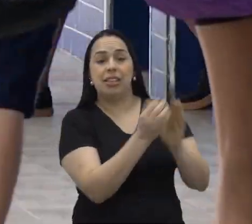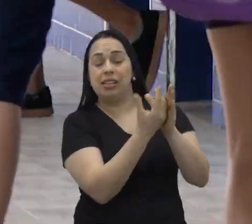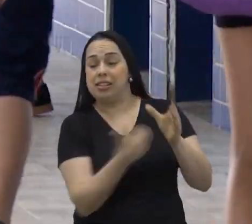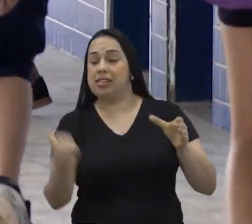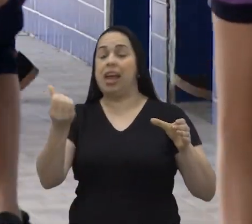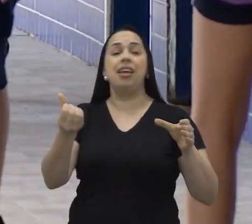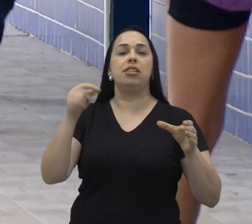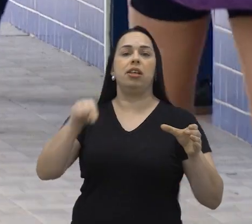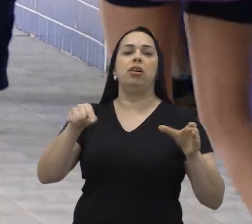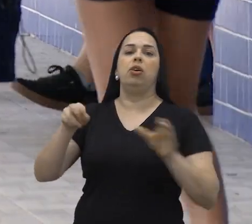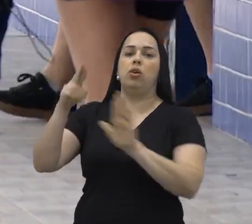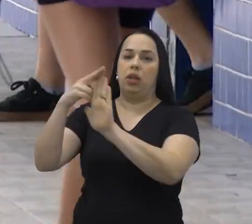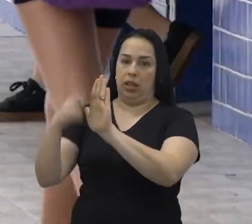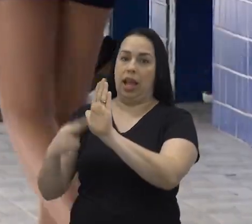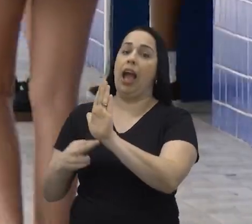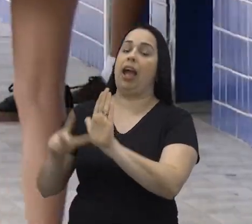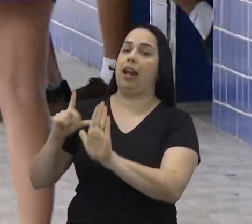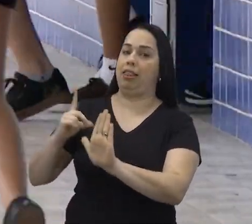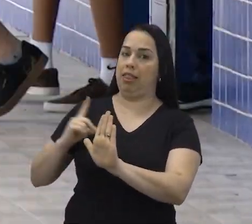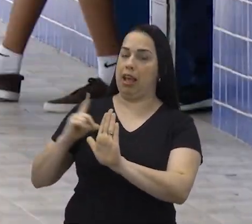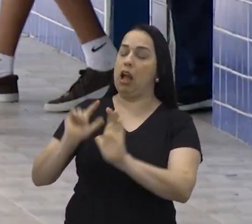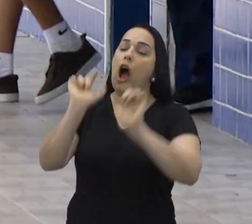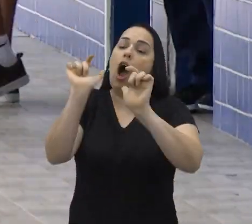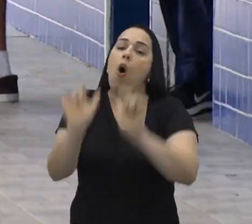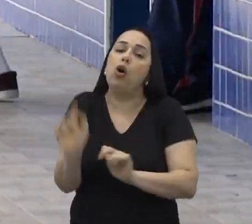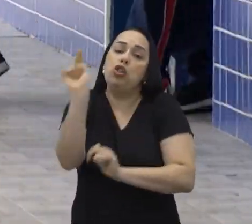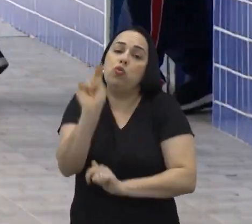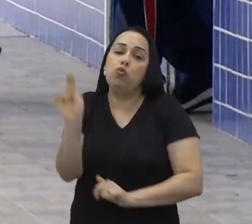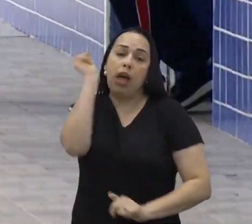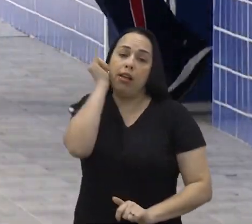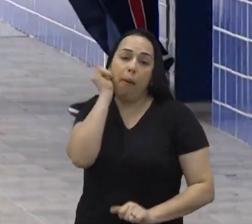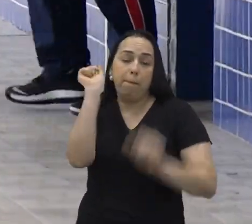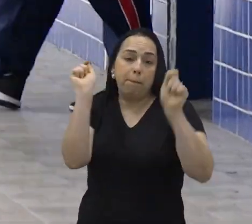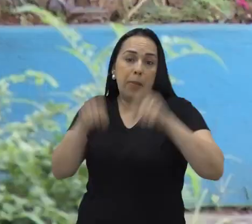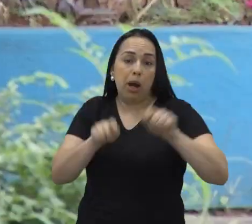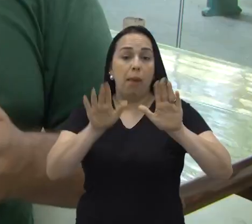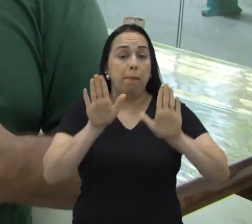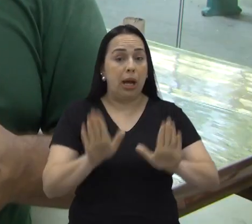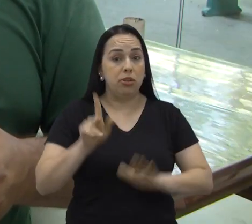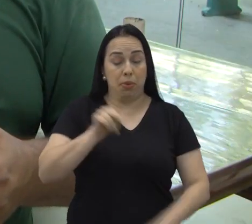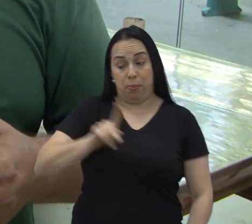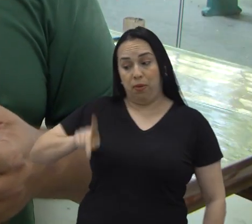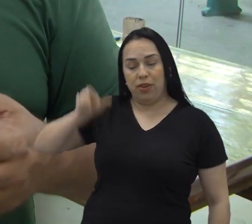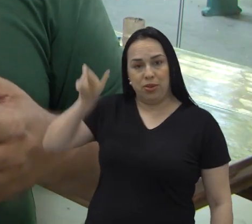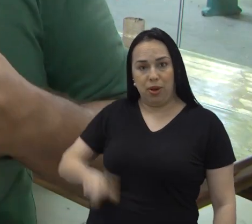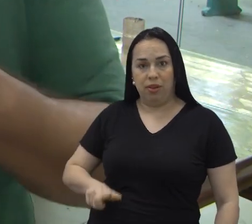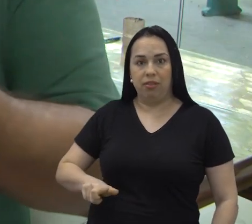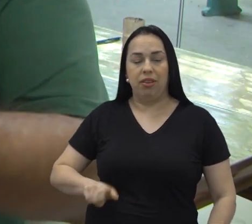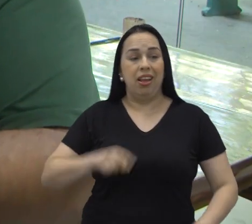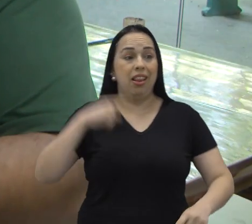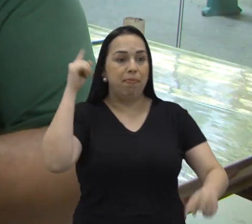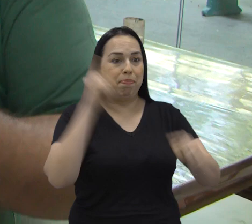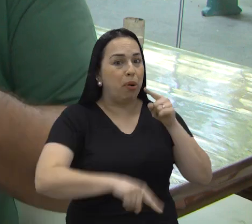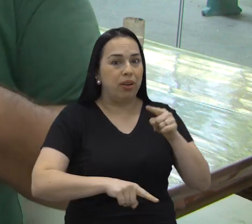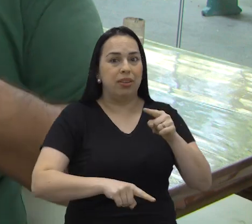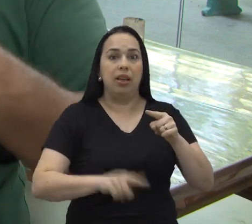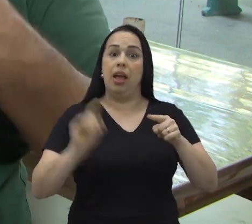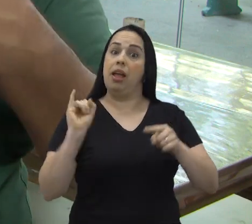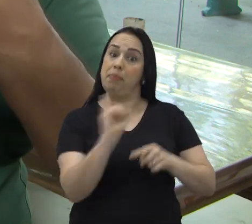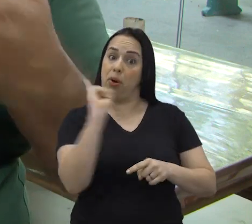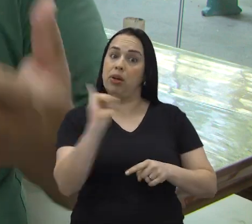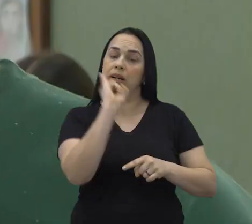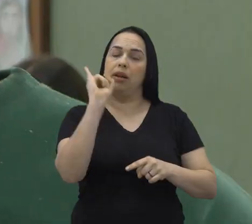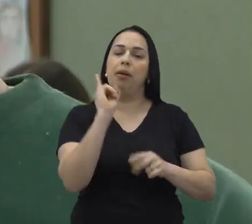regra, como determinar horários e locais que o aparelho pode ser acessado. Para o educador, a proibição pode